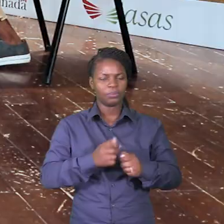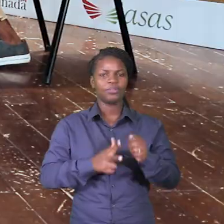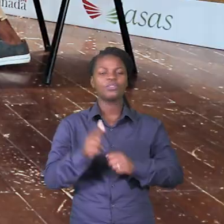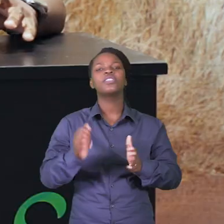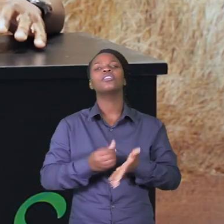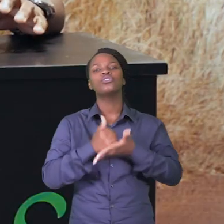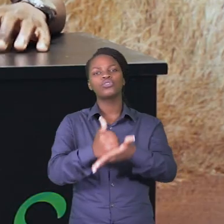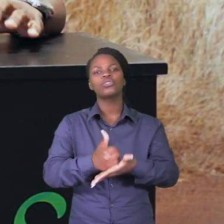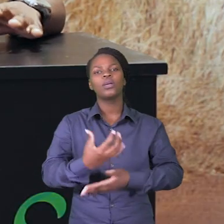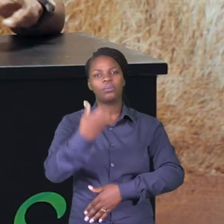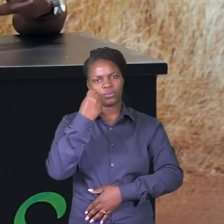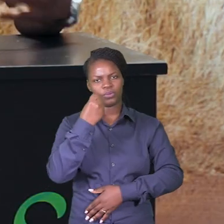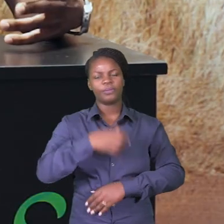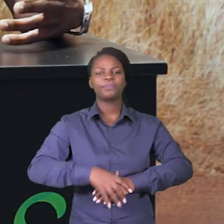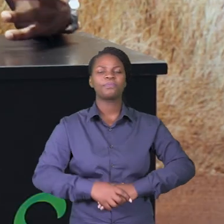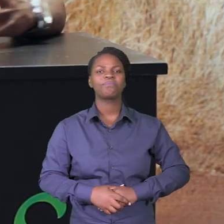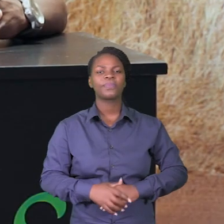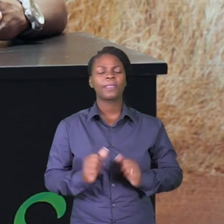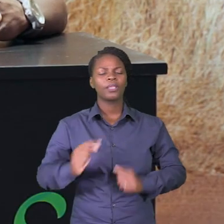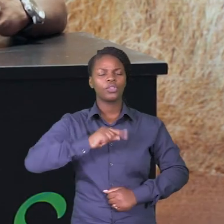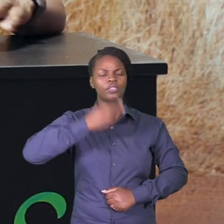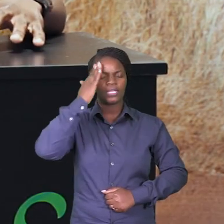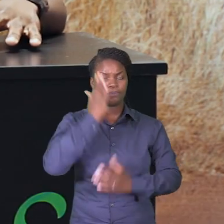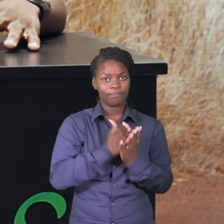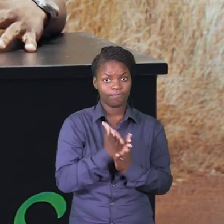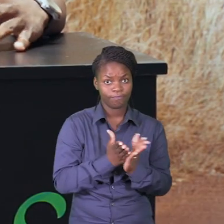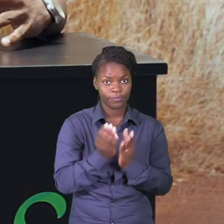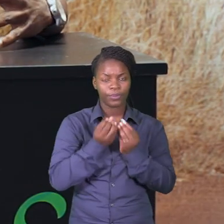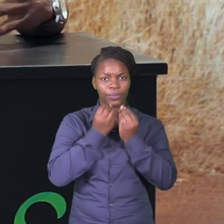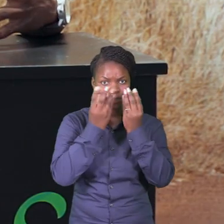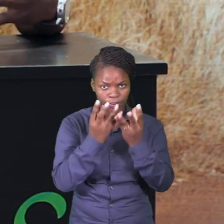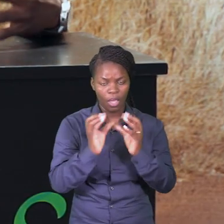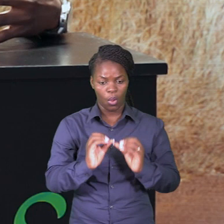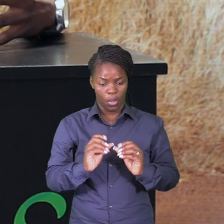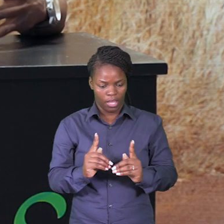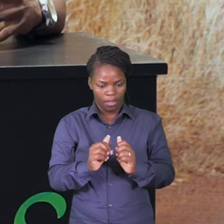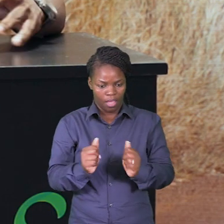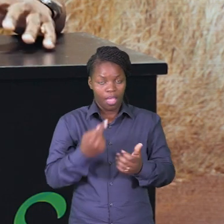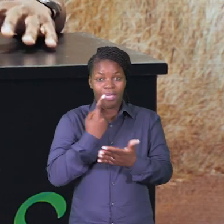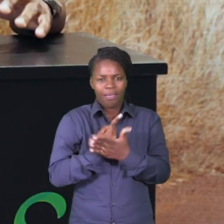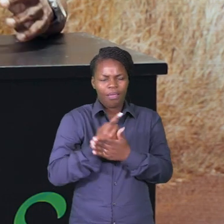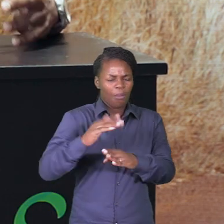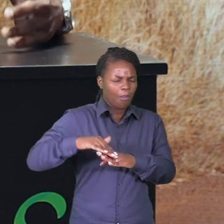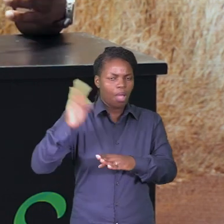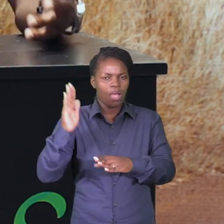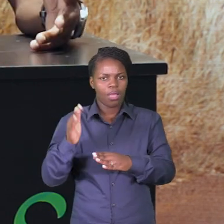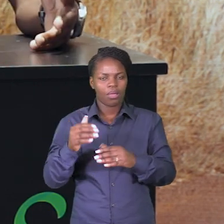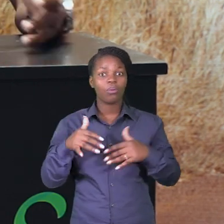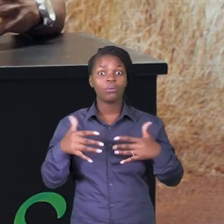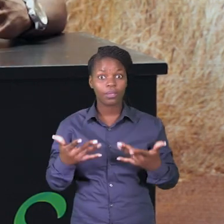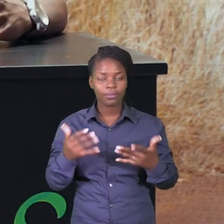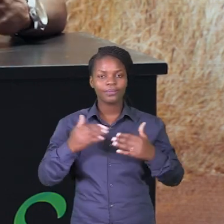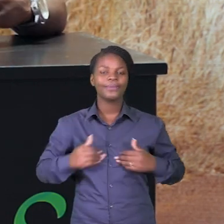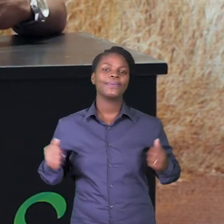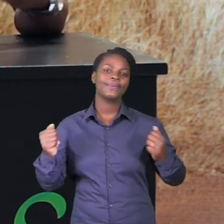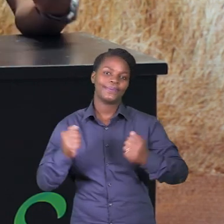violência conhecendo o mecanismo multissetorial eh entendemos que uma das coisas mais importantes é garantir o bem-estar dos alunos